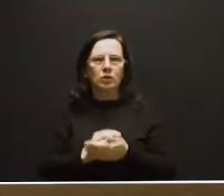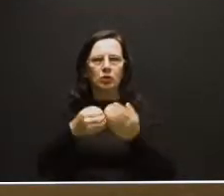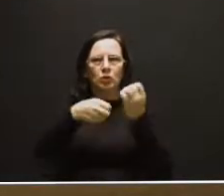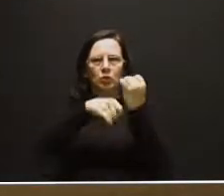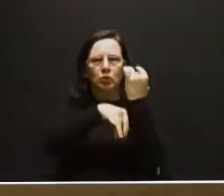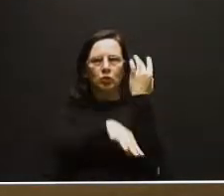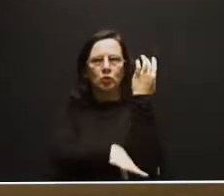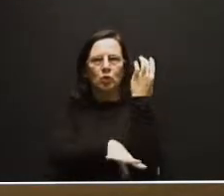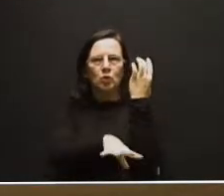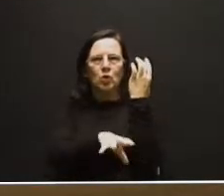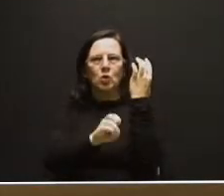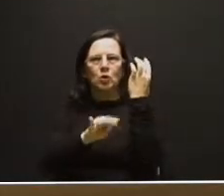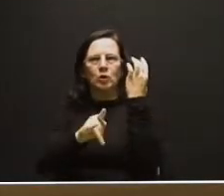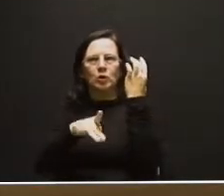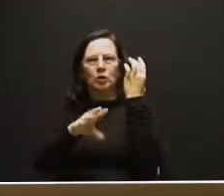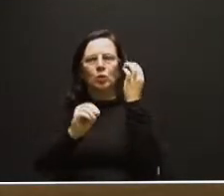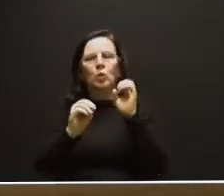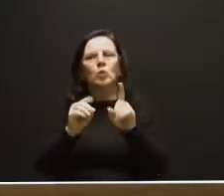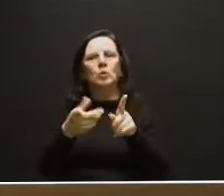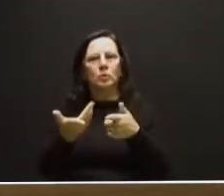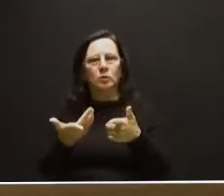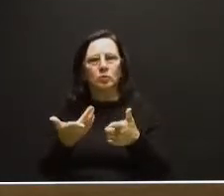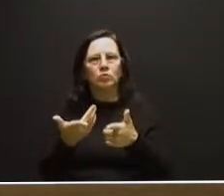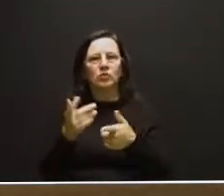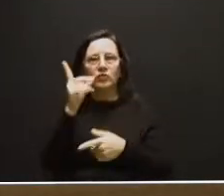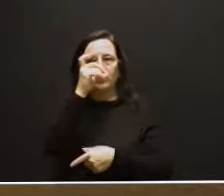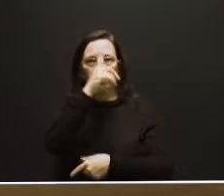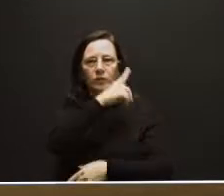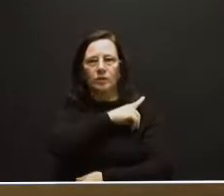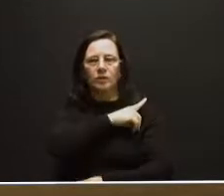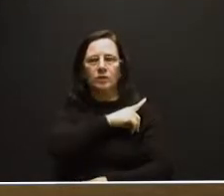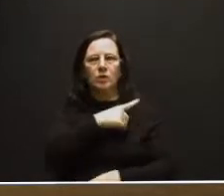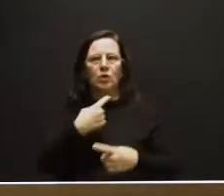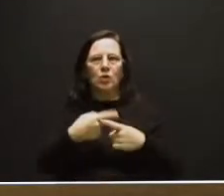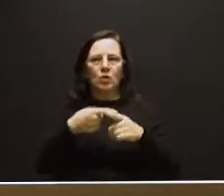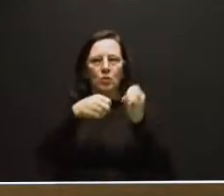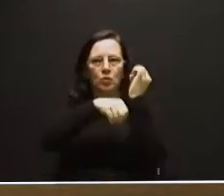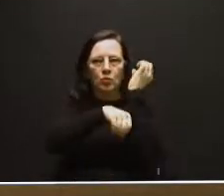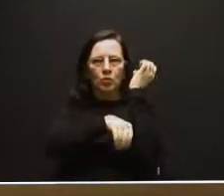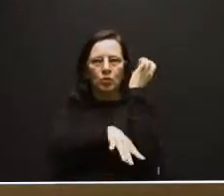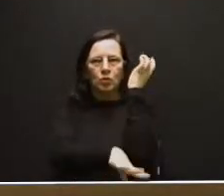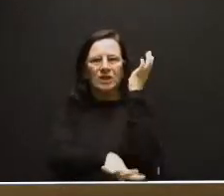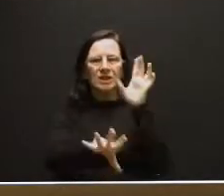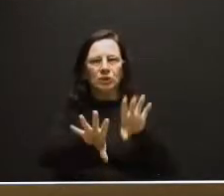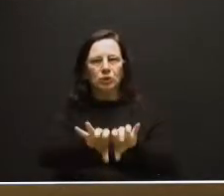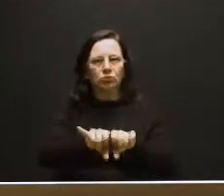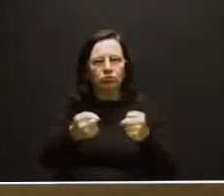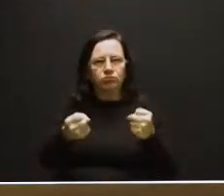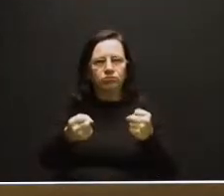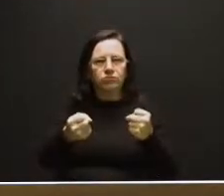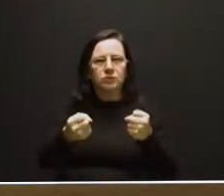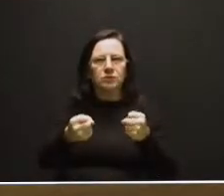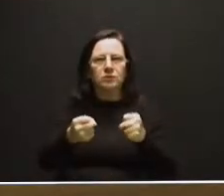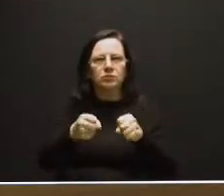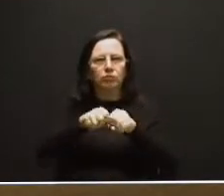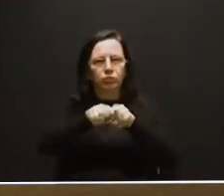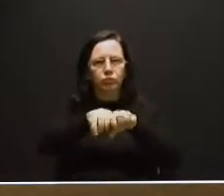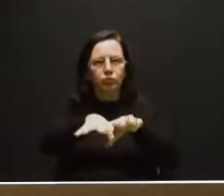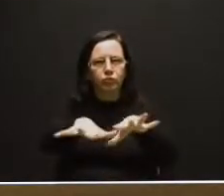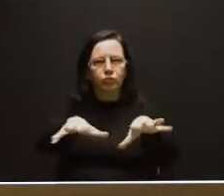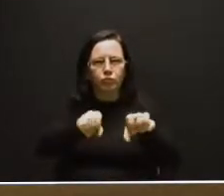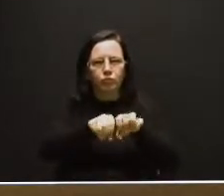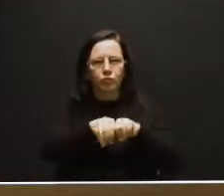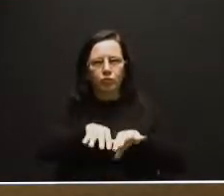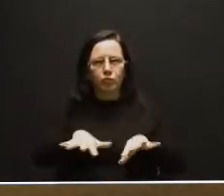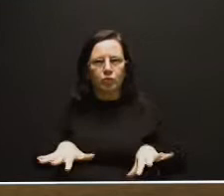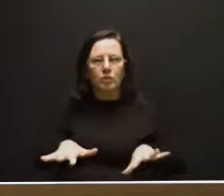né das casas casadas que foram plantadas elas história de uma forma muito ampla pega até a a